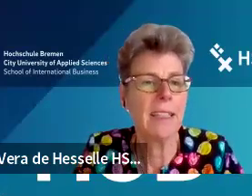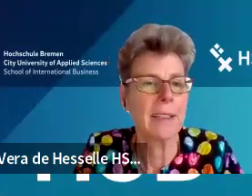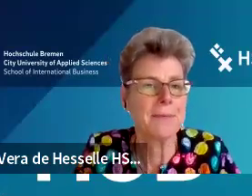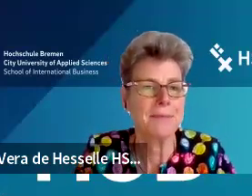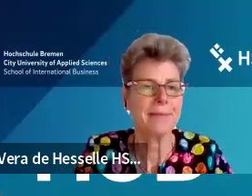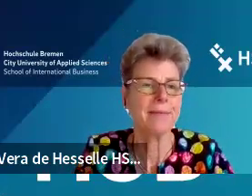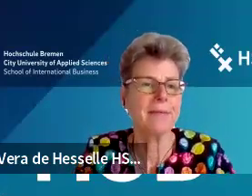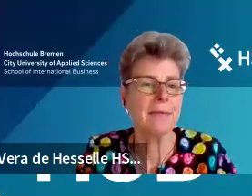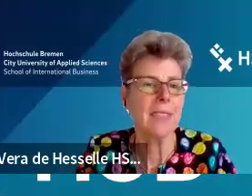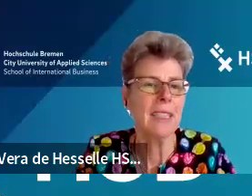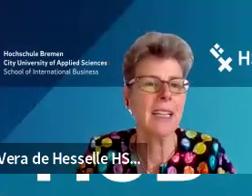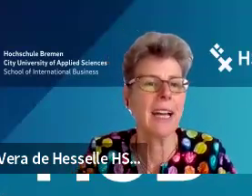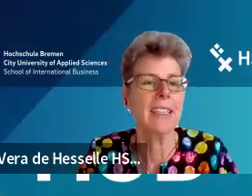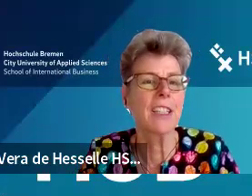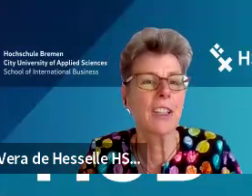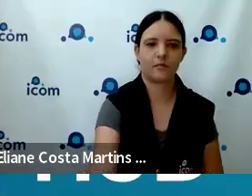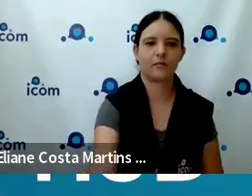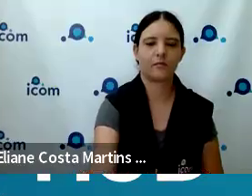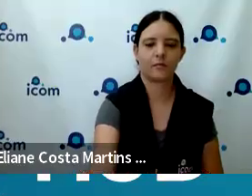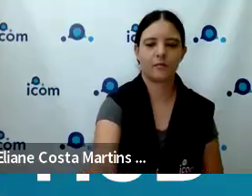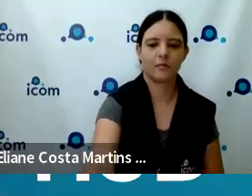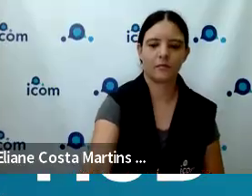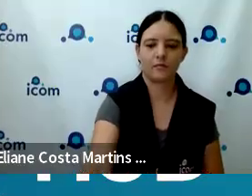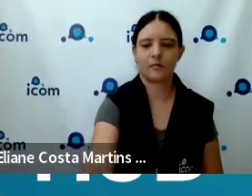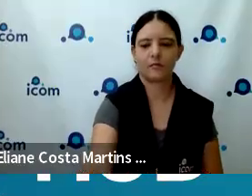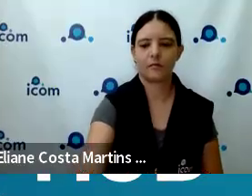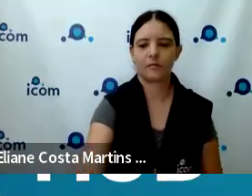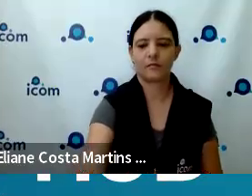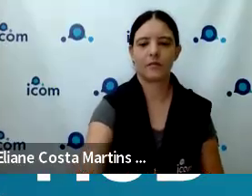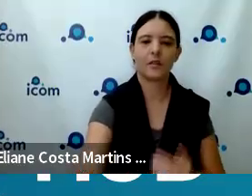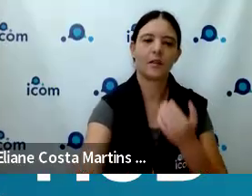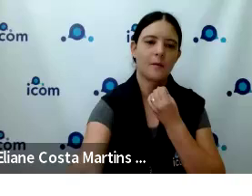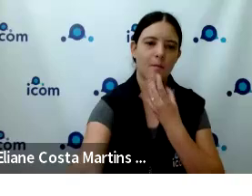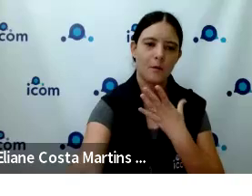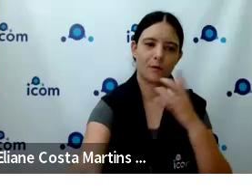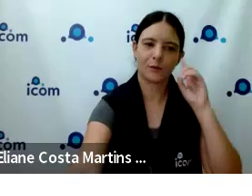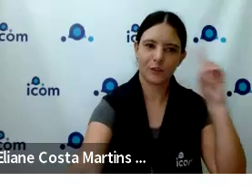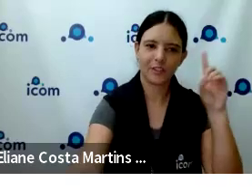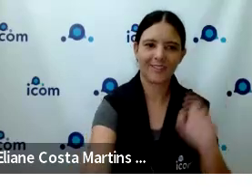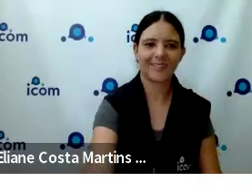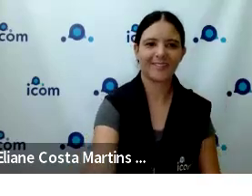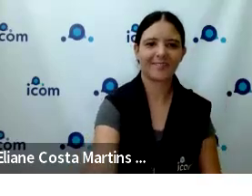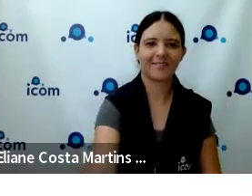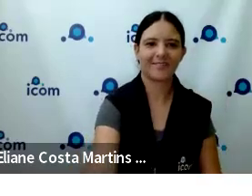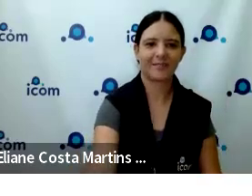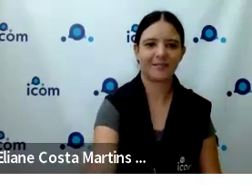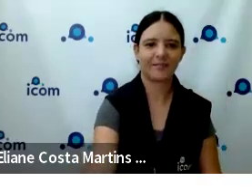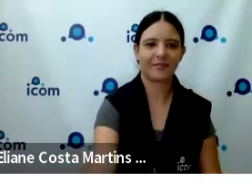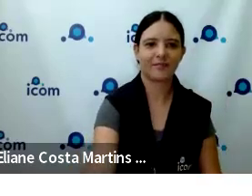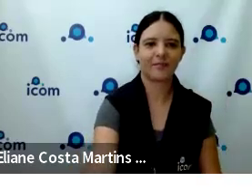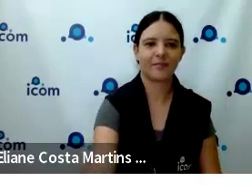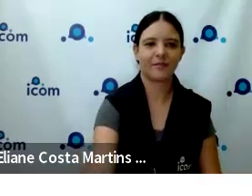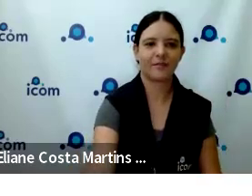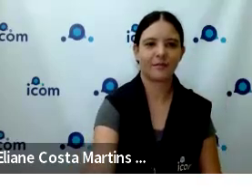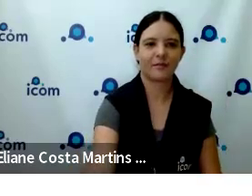muito bom dia. Antes de tudo, queria agradecer o convite da ABES e do